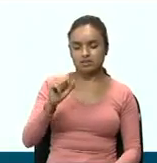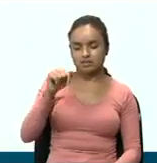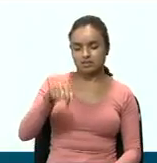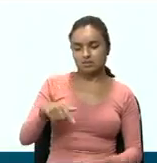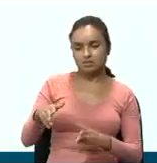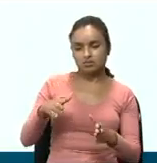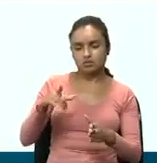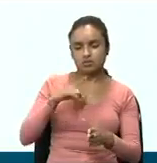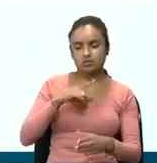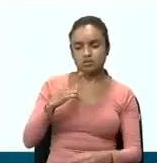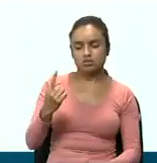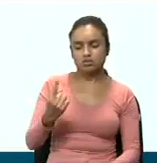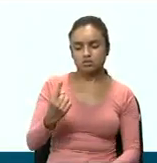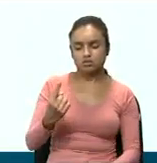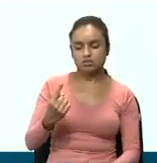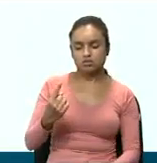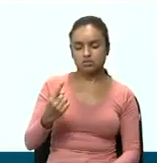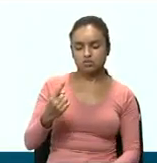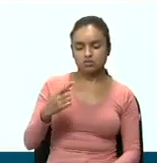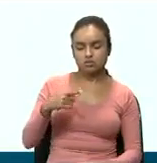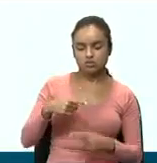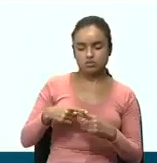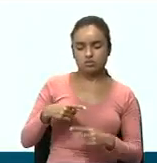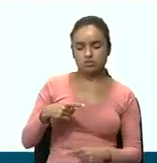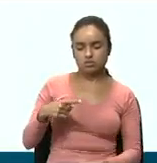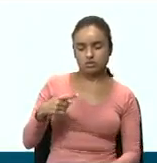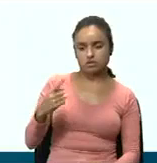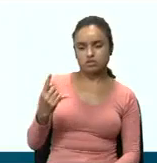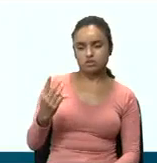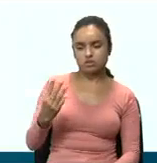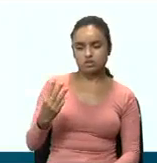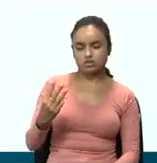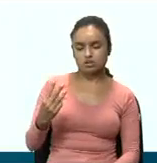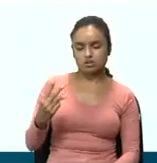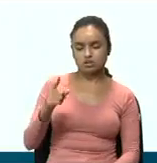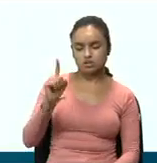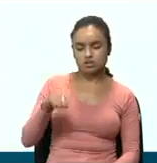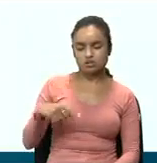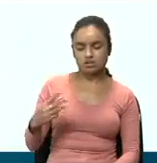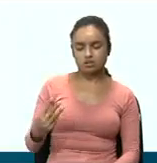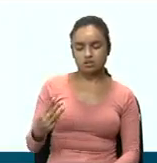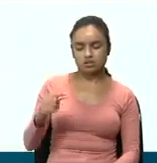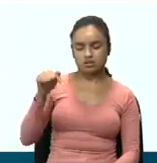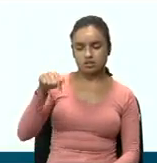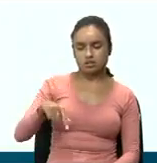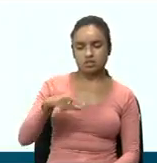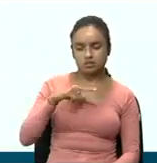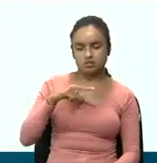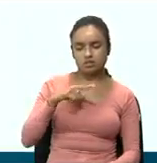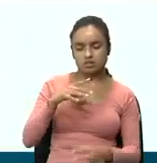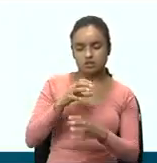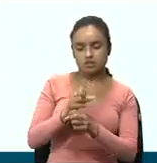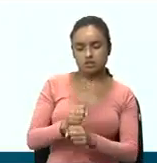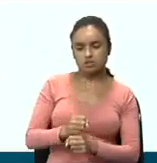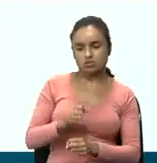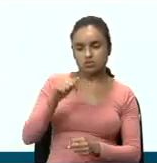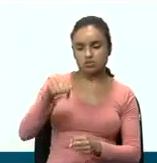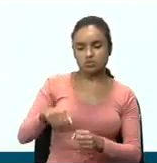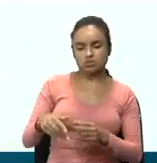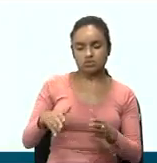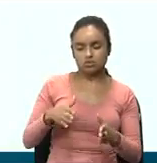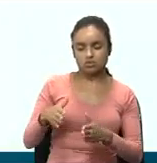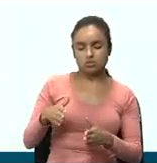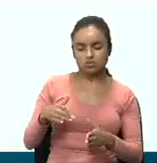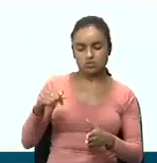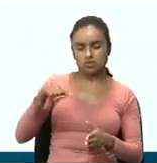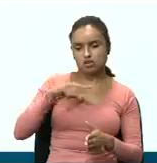1. 1 vezes 3, 3. Então, nós temos que a soma para essa série geométrica, ela é